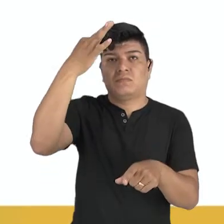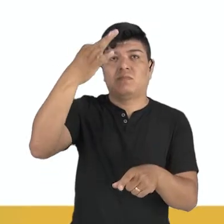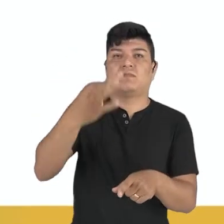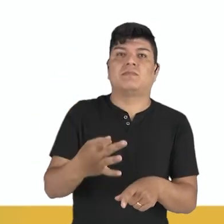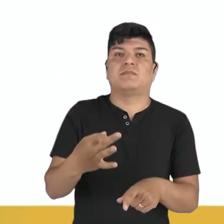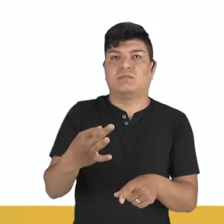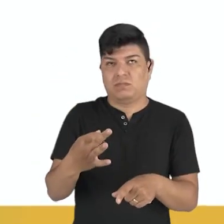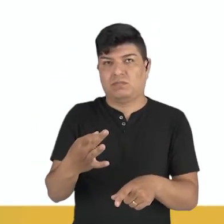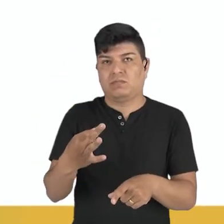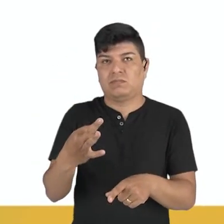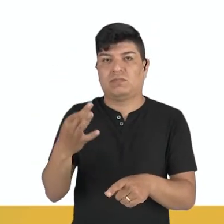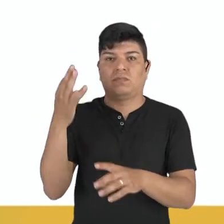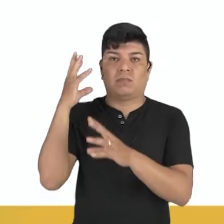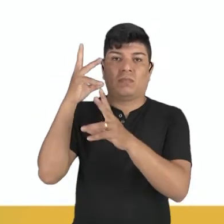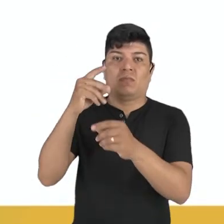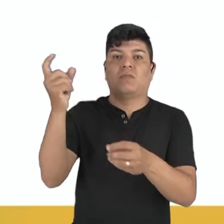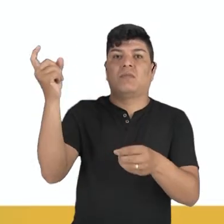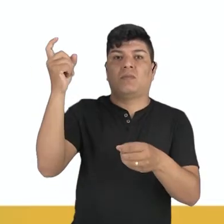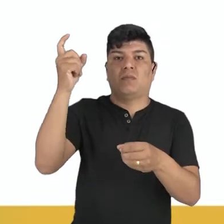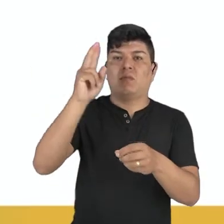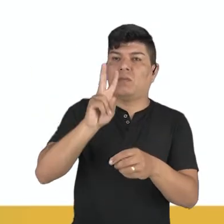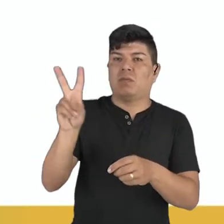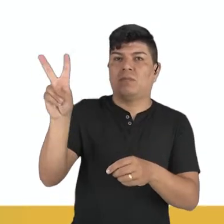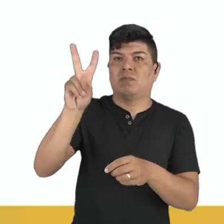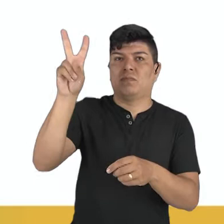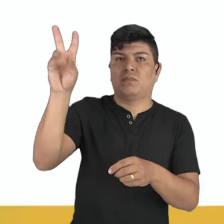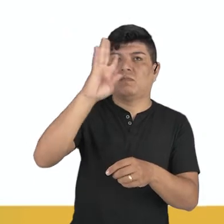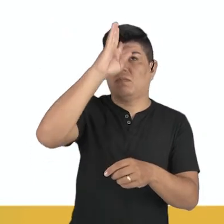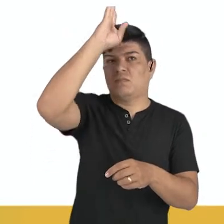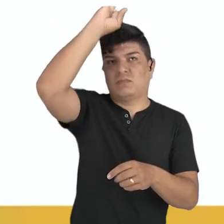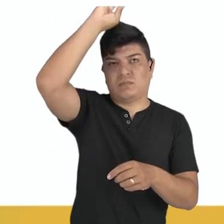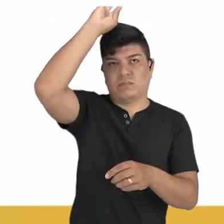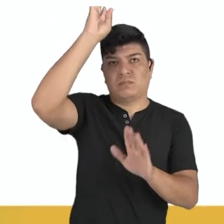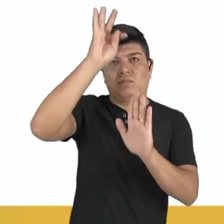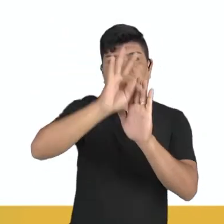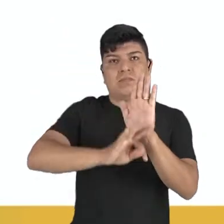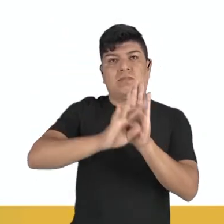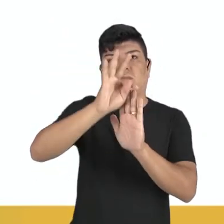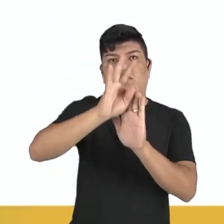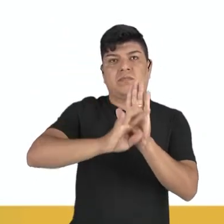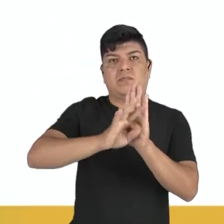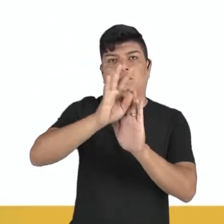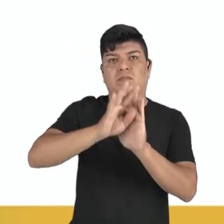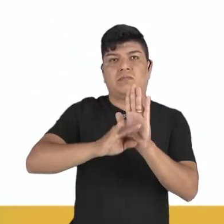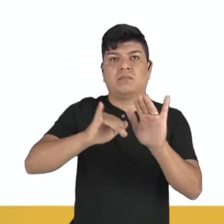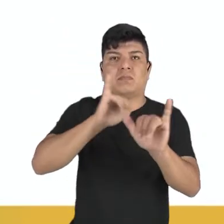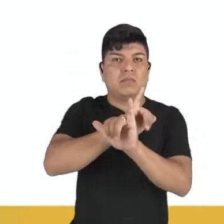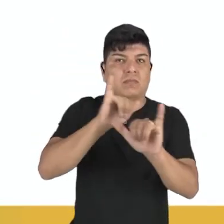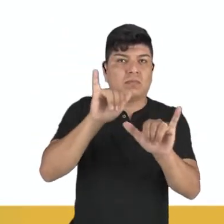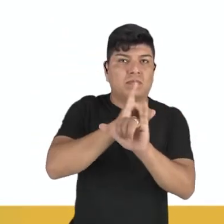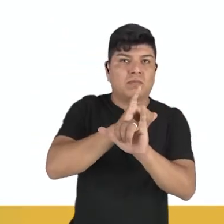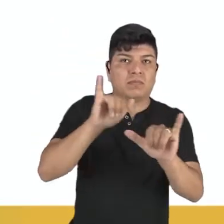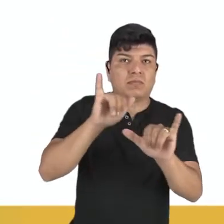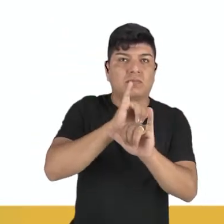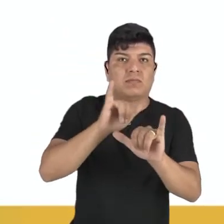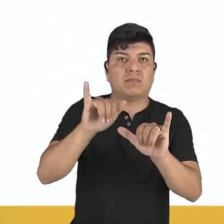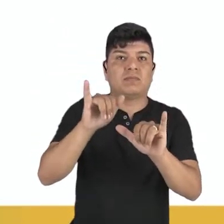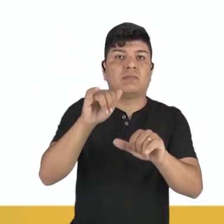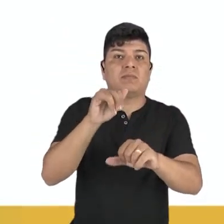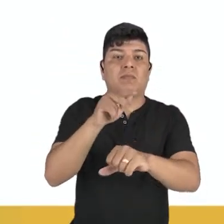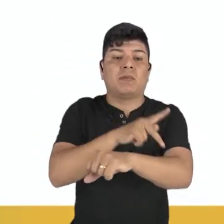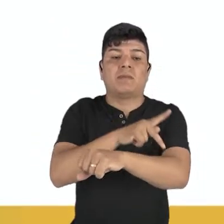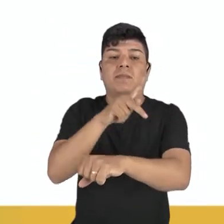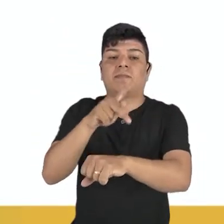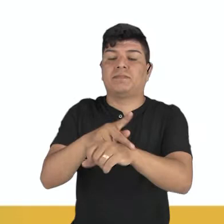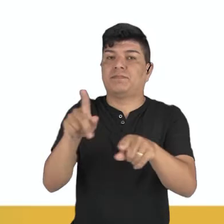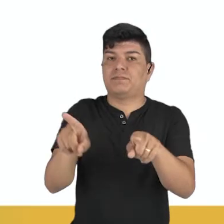concreto retomada dos valores greco-romanos teste textos de caráter informativo e de